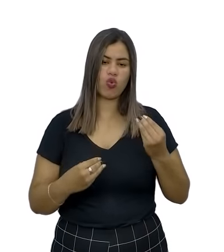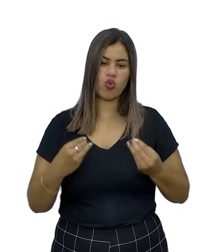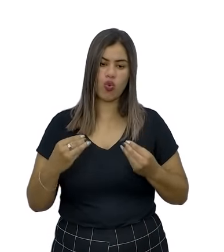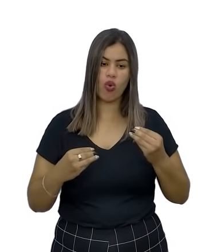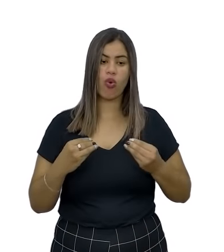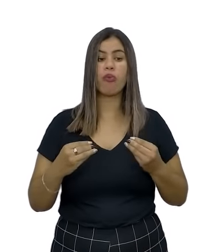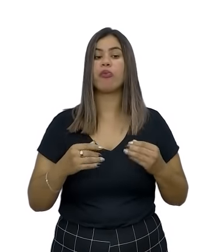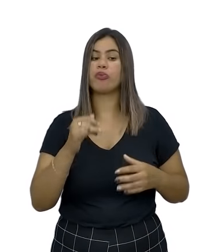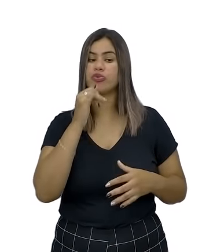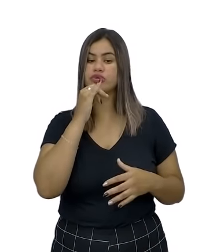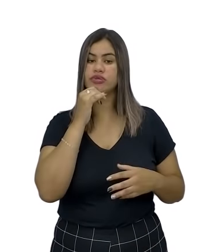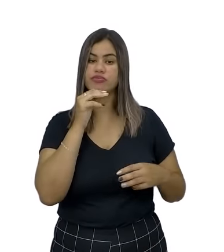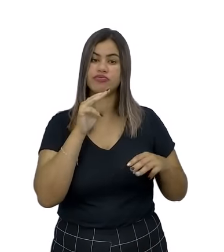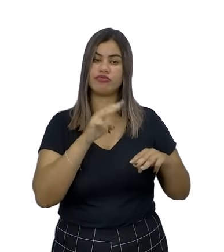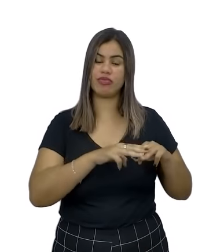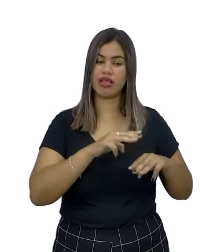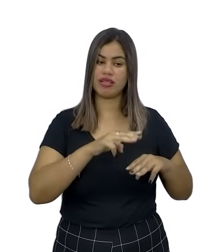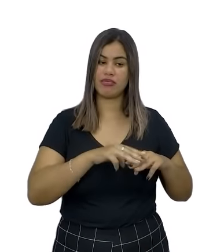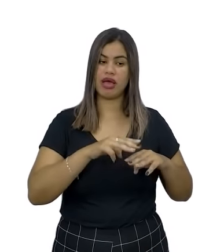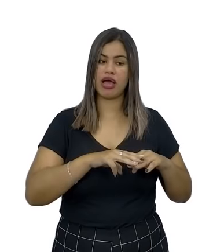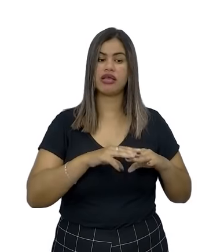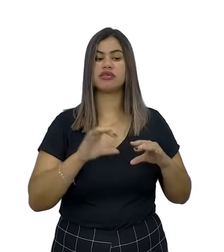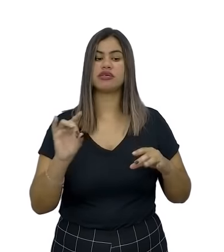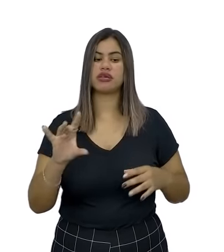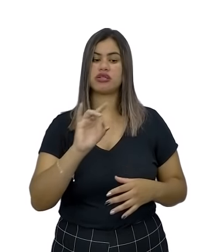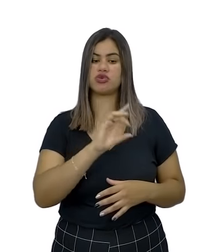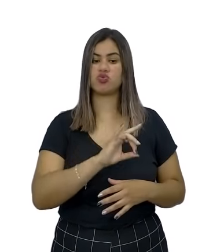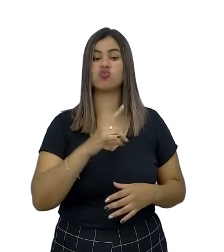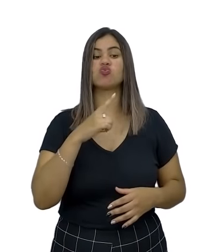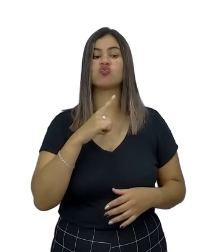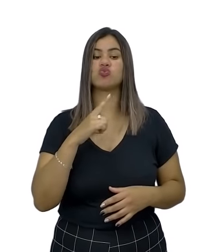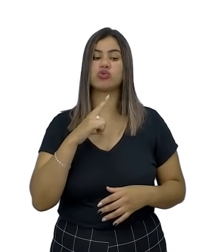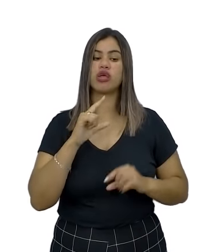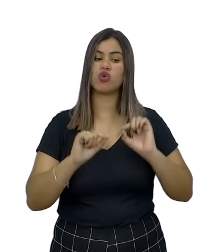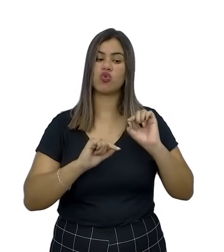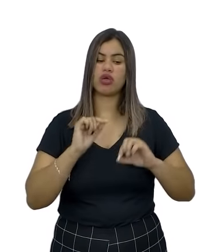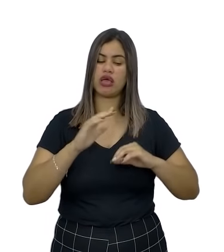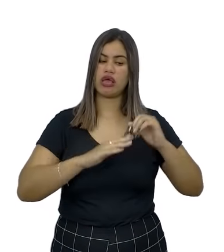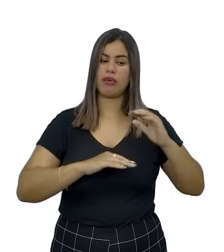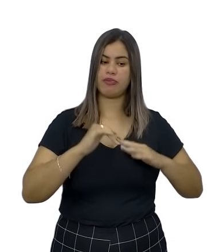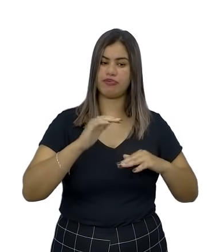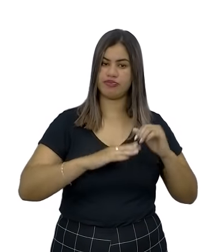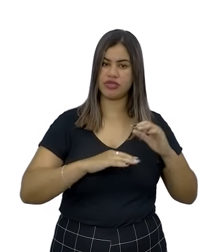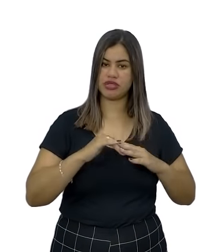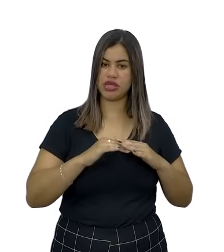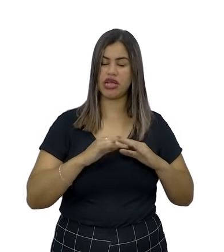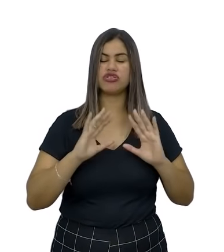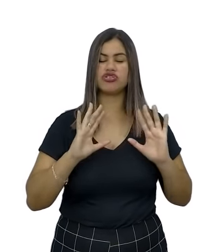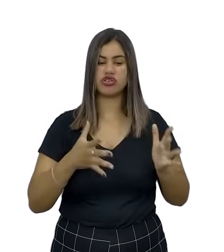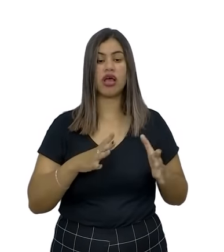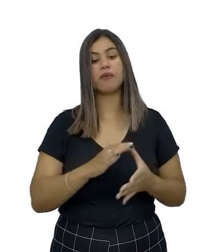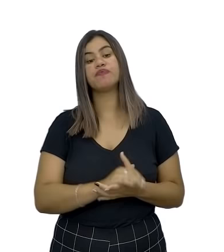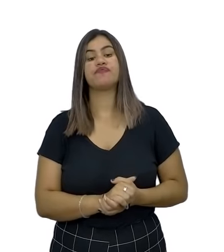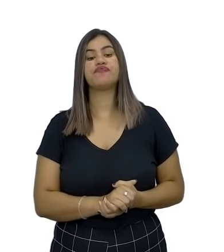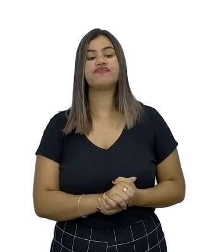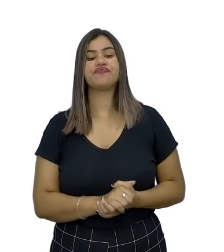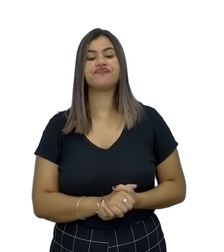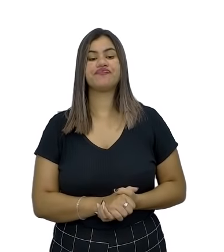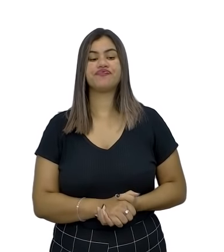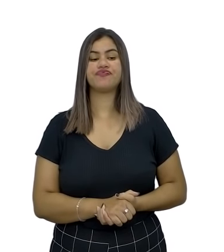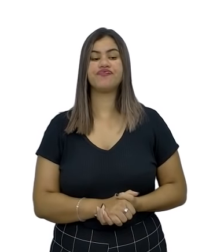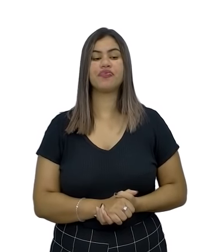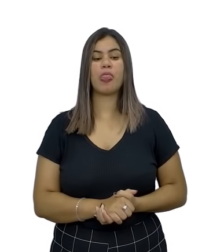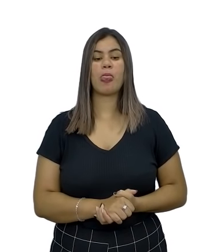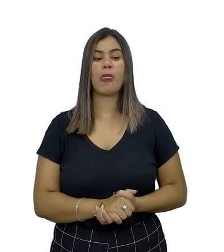para matemática, ela tem as suas habilidades essenciais elencadas, cada sequência, e ela está